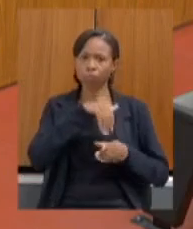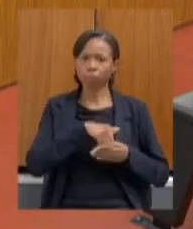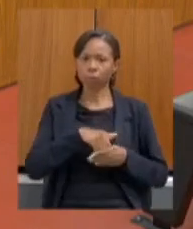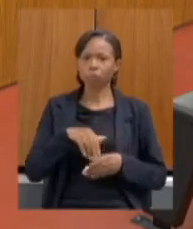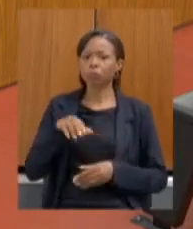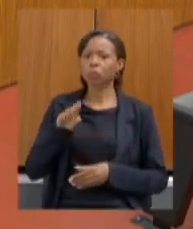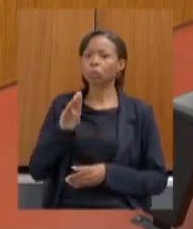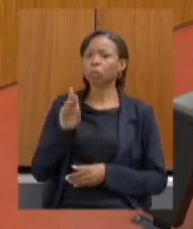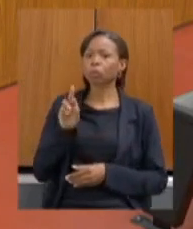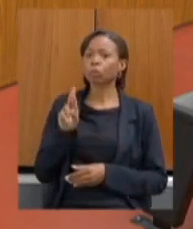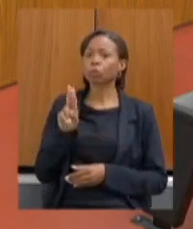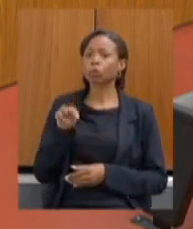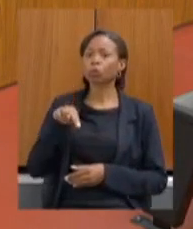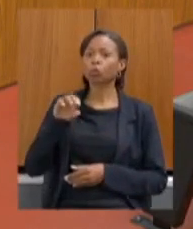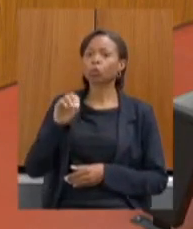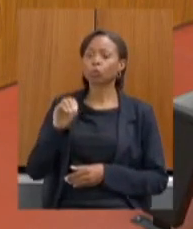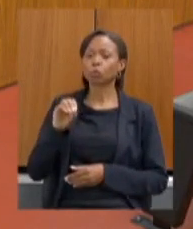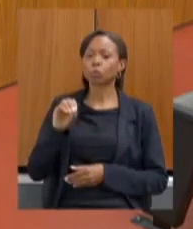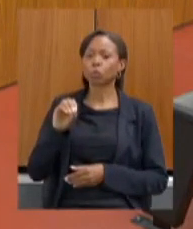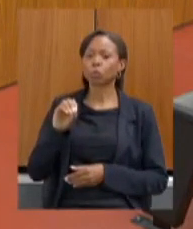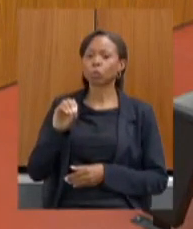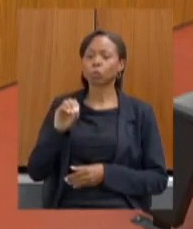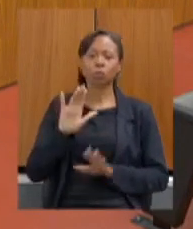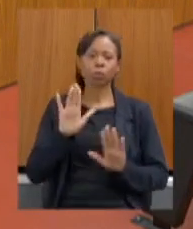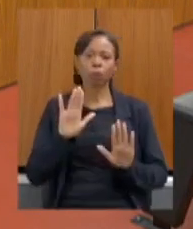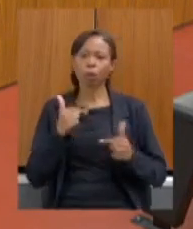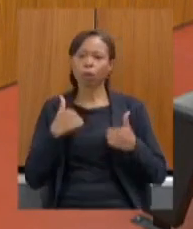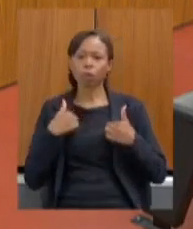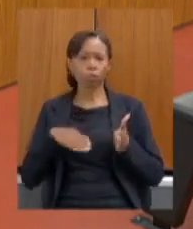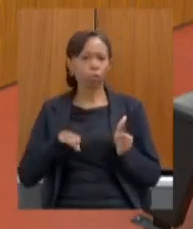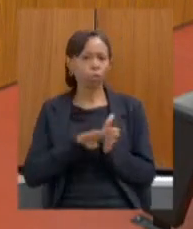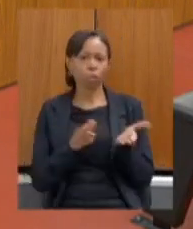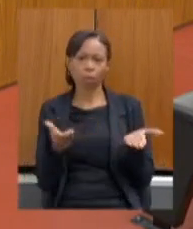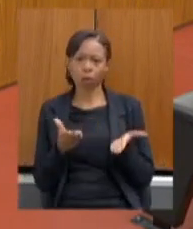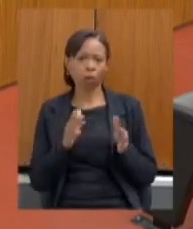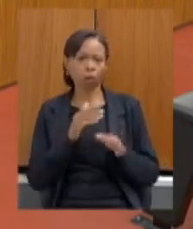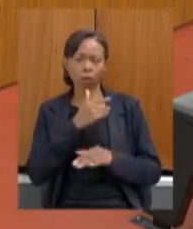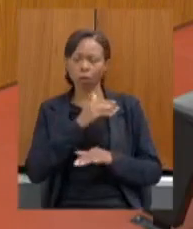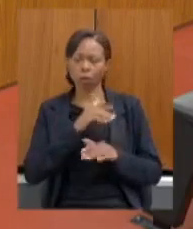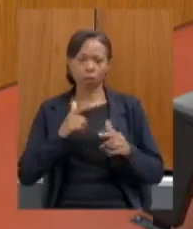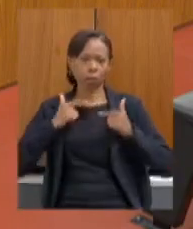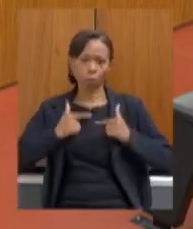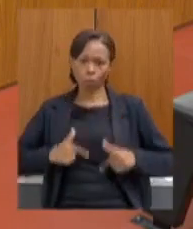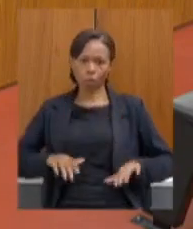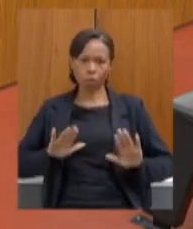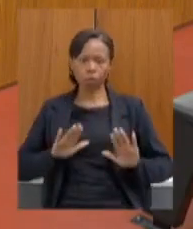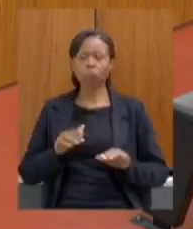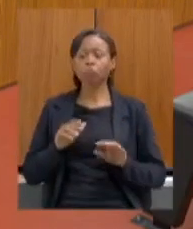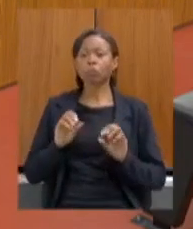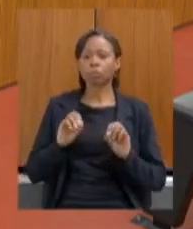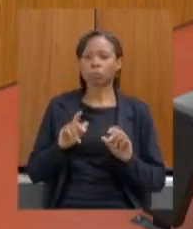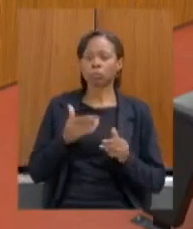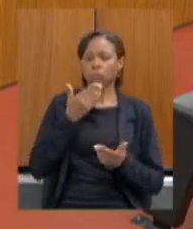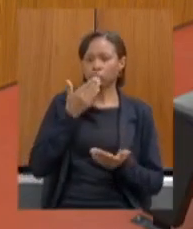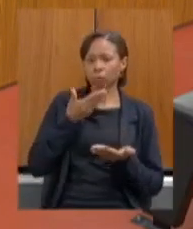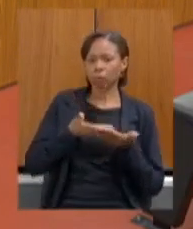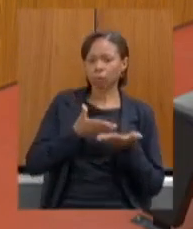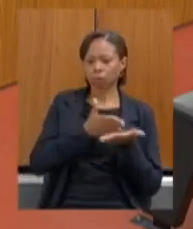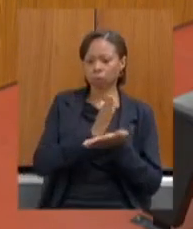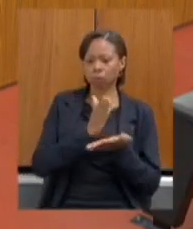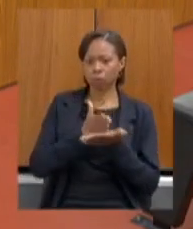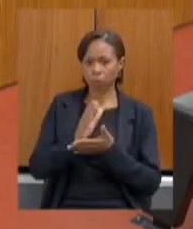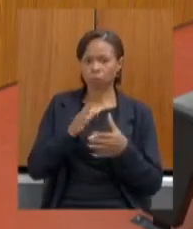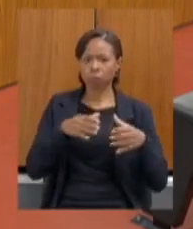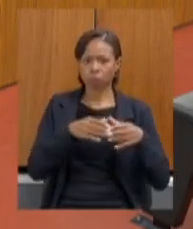Engler. presidente eu cheguei agora eu me abstenço senhora presidente. Estão aprovados os requerimentos na comissão de